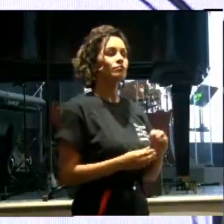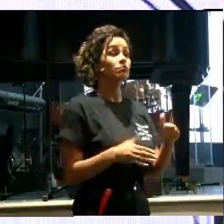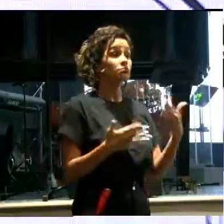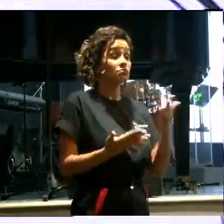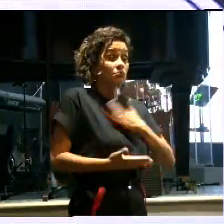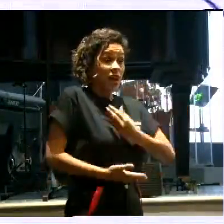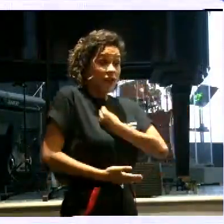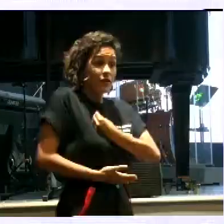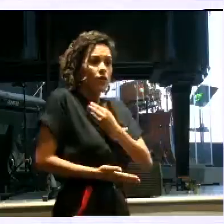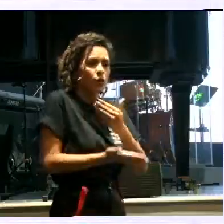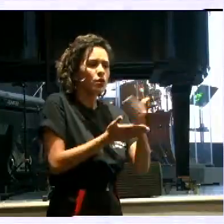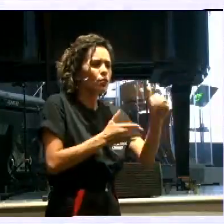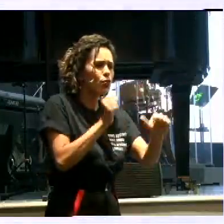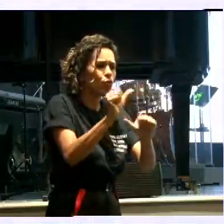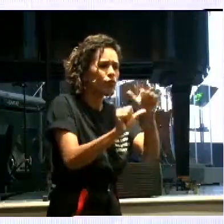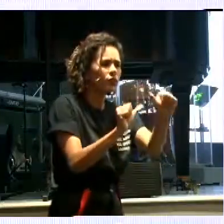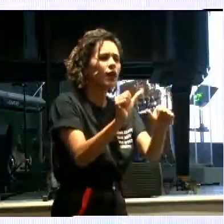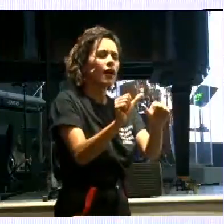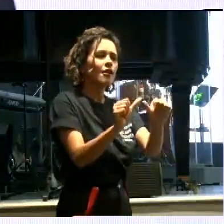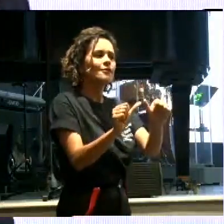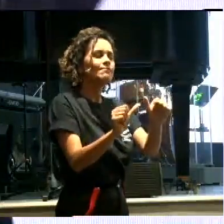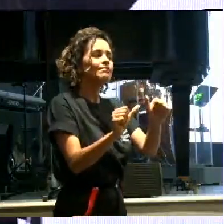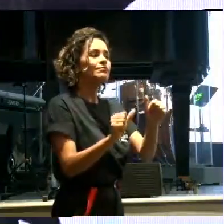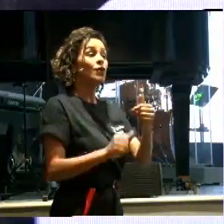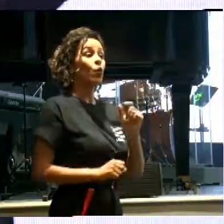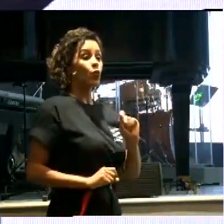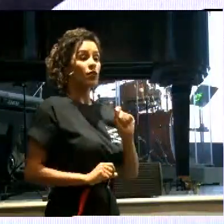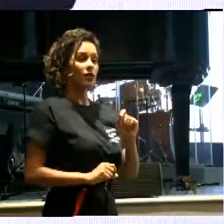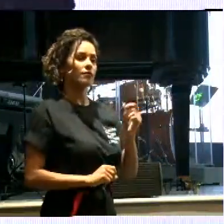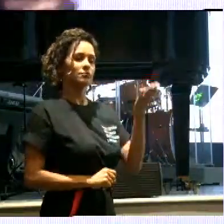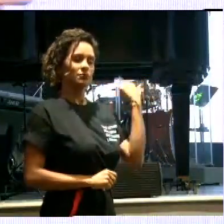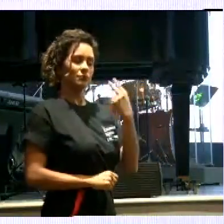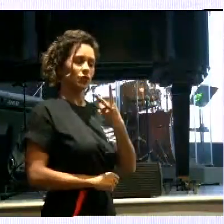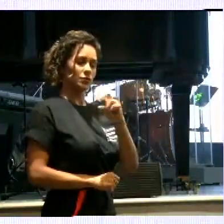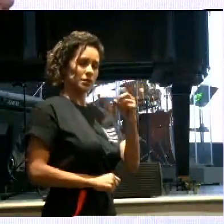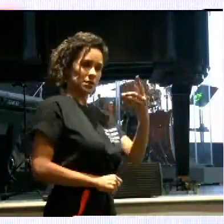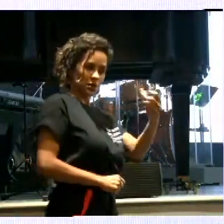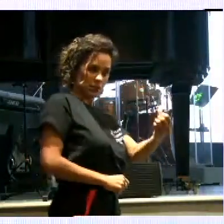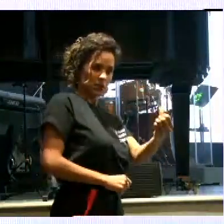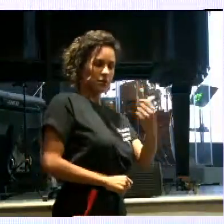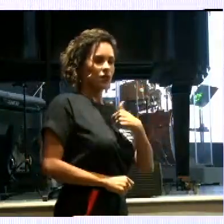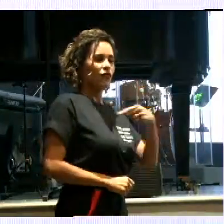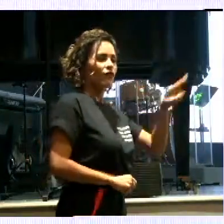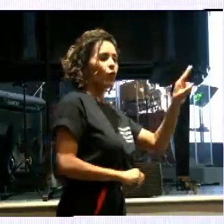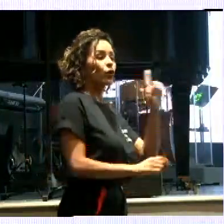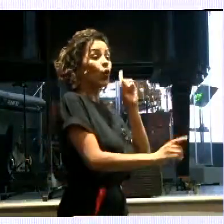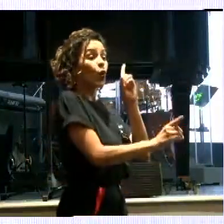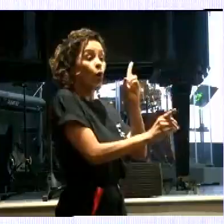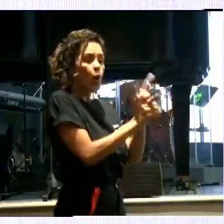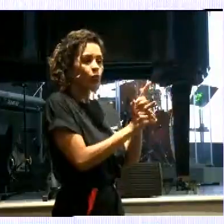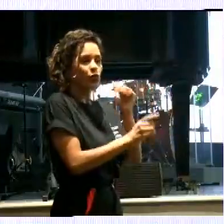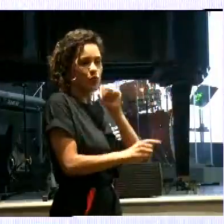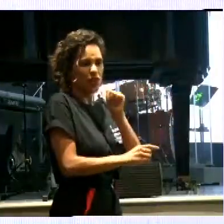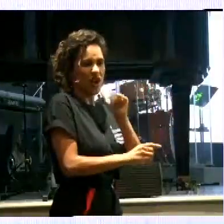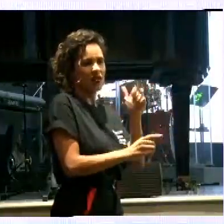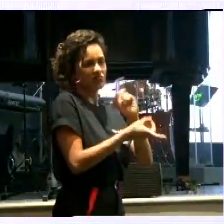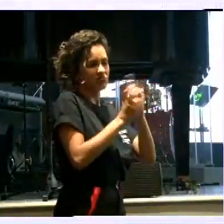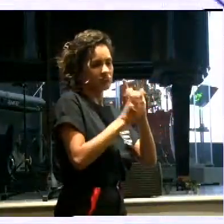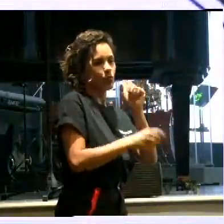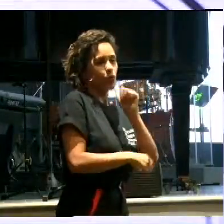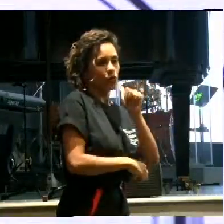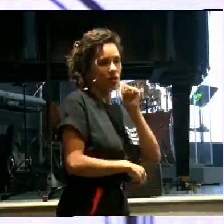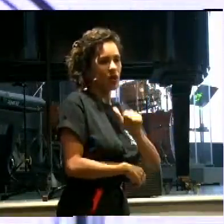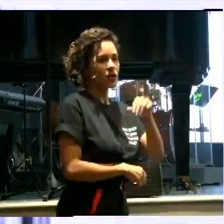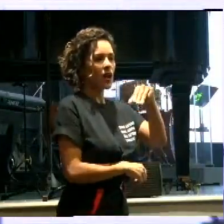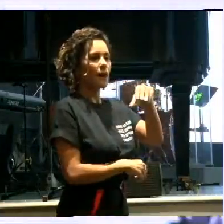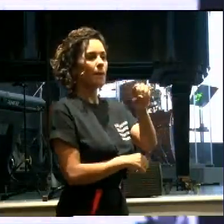vida que me motivou muito é que eu, em 2016, fui para o encontro Modeladas. E vocês acreditam que eu não queria